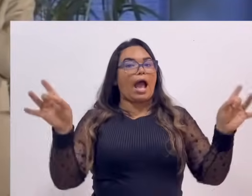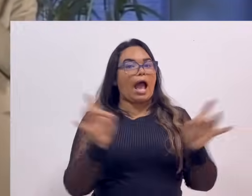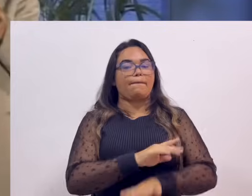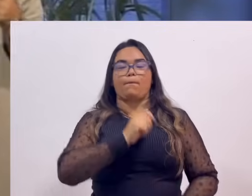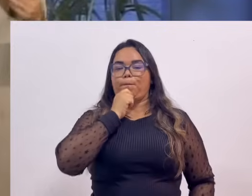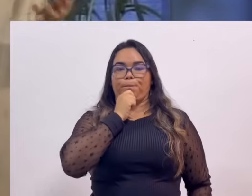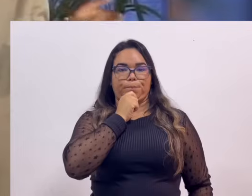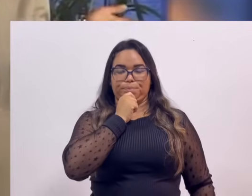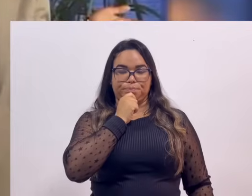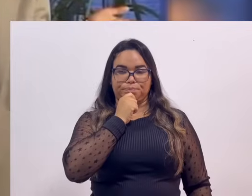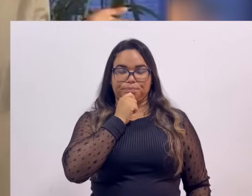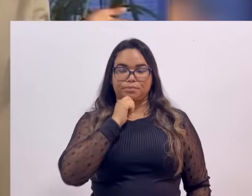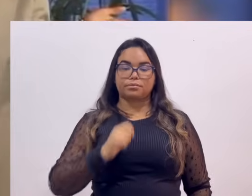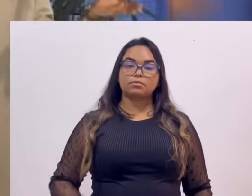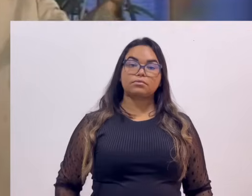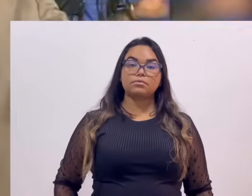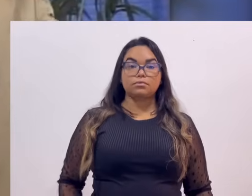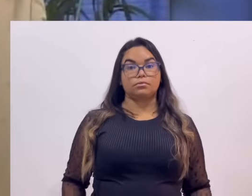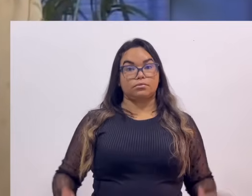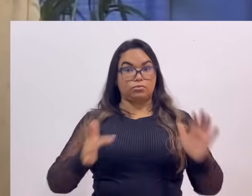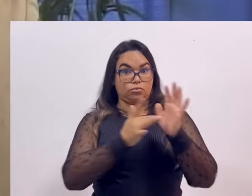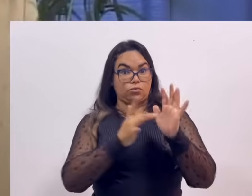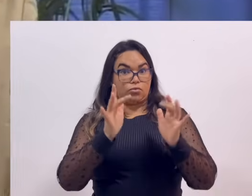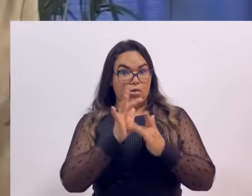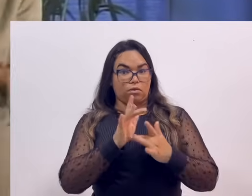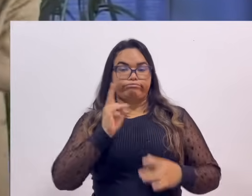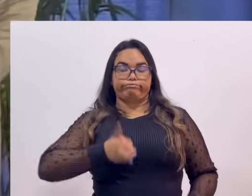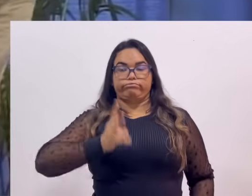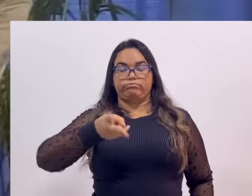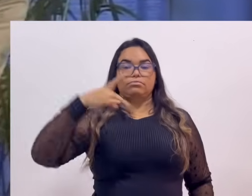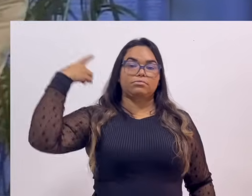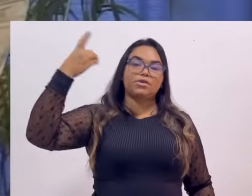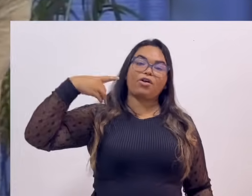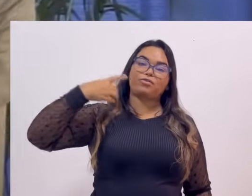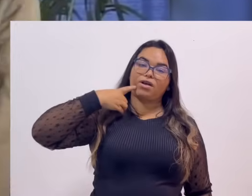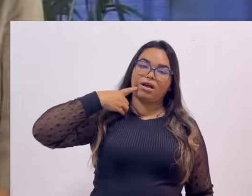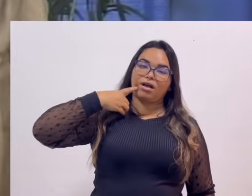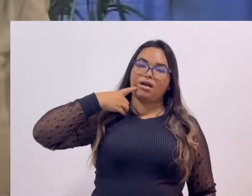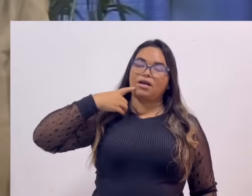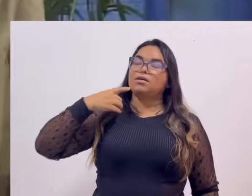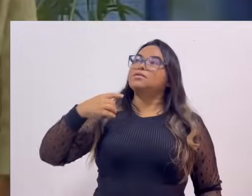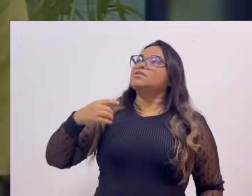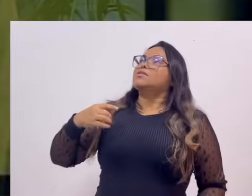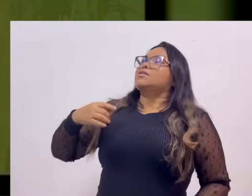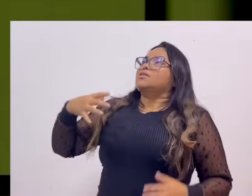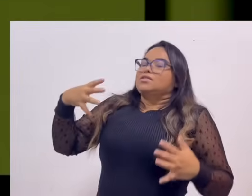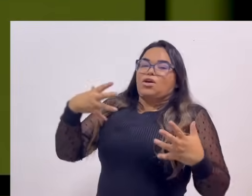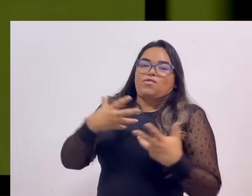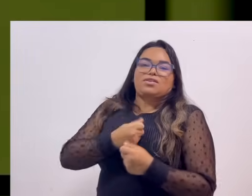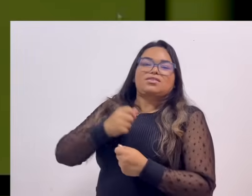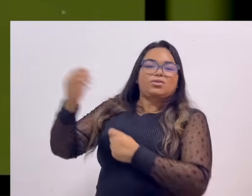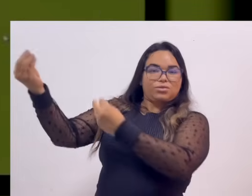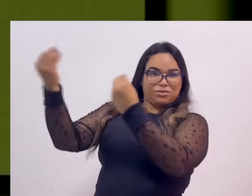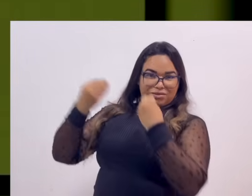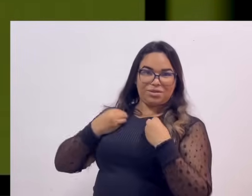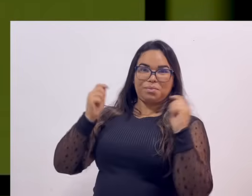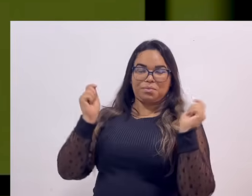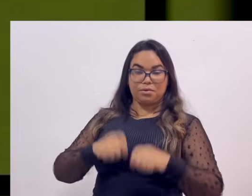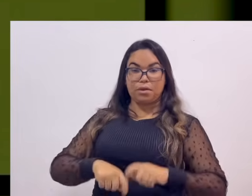terminada ainda cristo é ainda o advogado nós podemos encontrar salvação nele